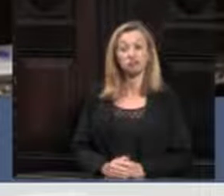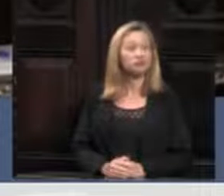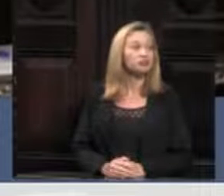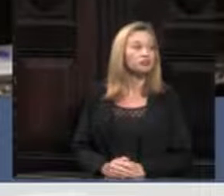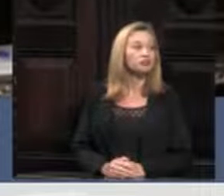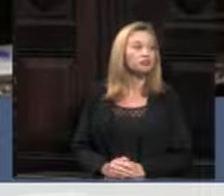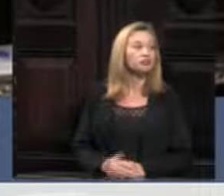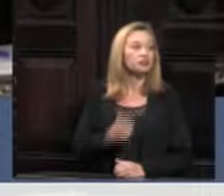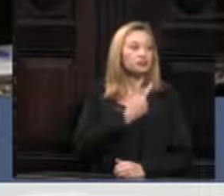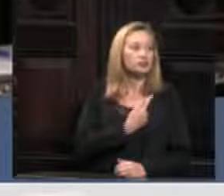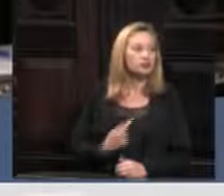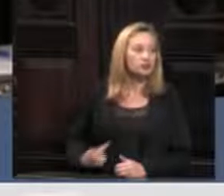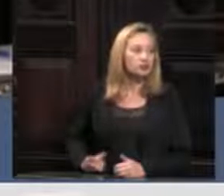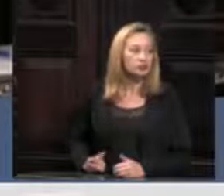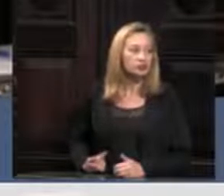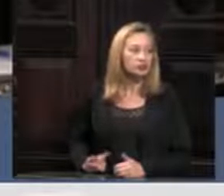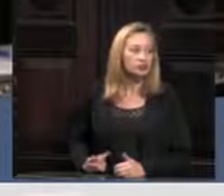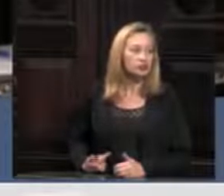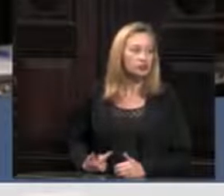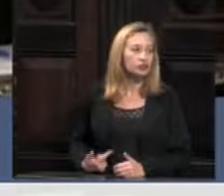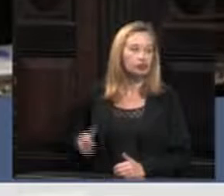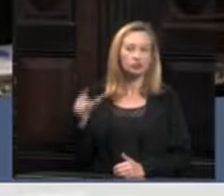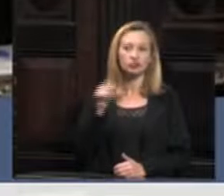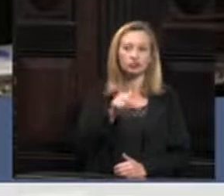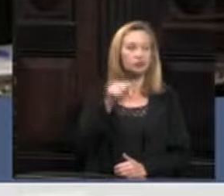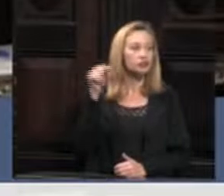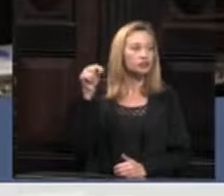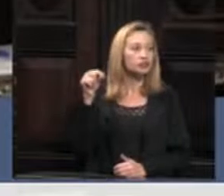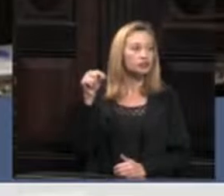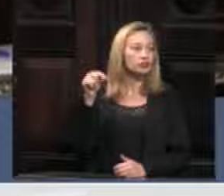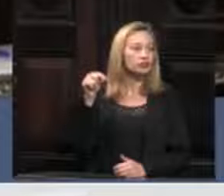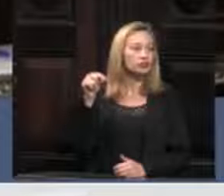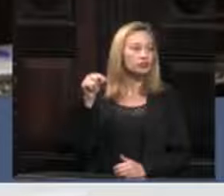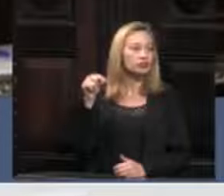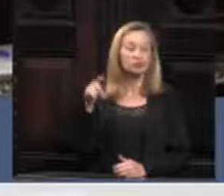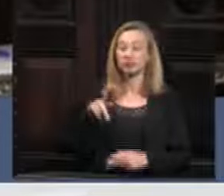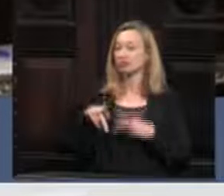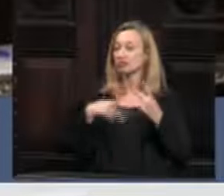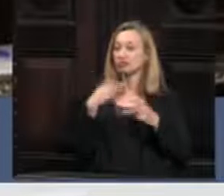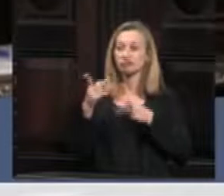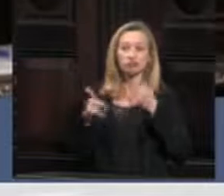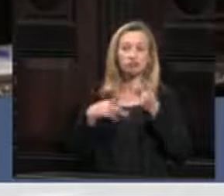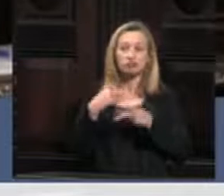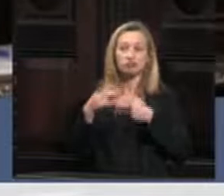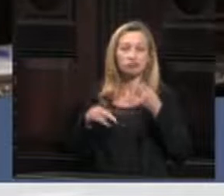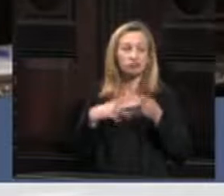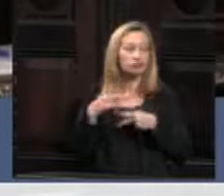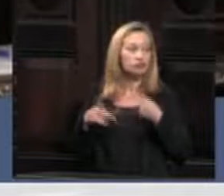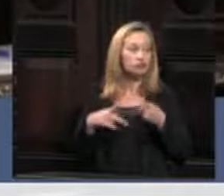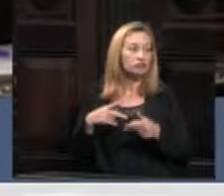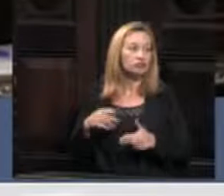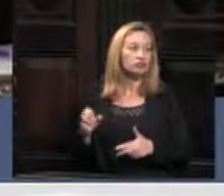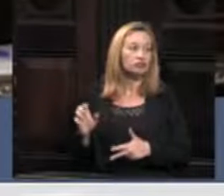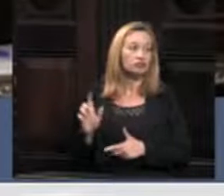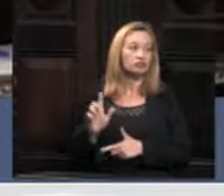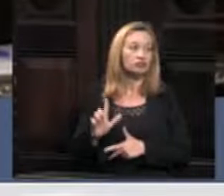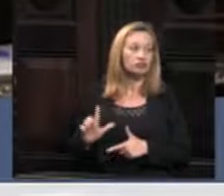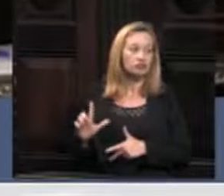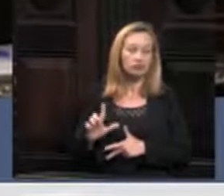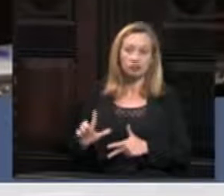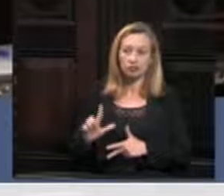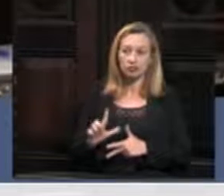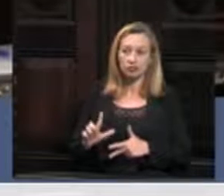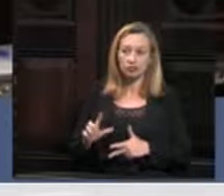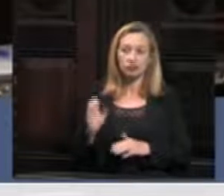O governador eleito faz um discurso, e aqueles que agora, aqui no Legislativo Estadual,